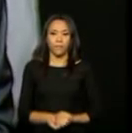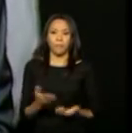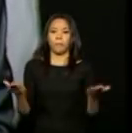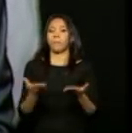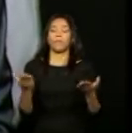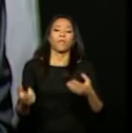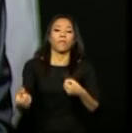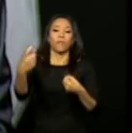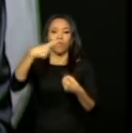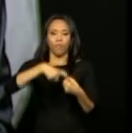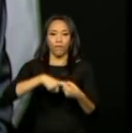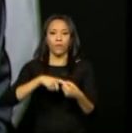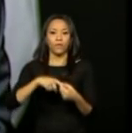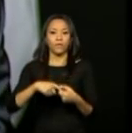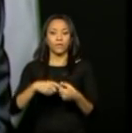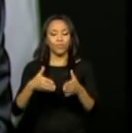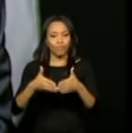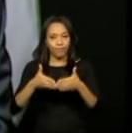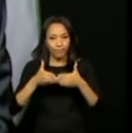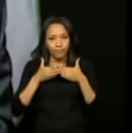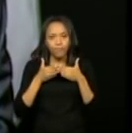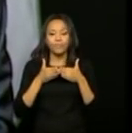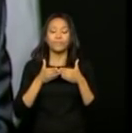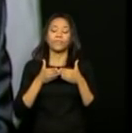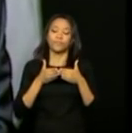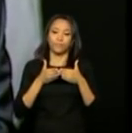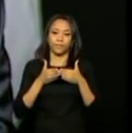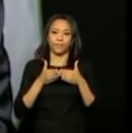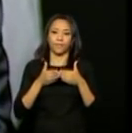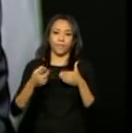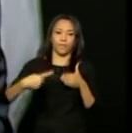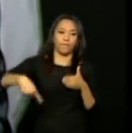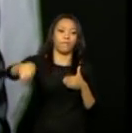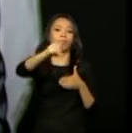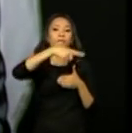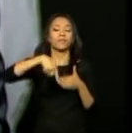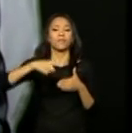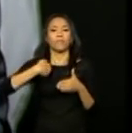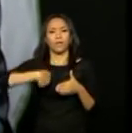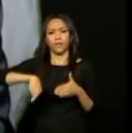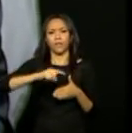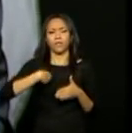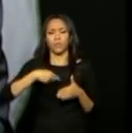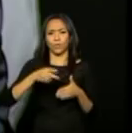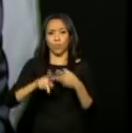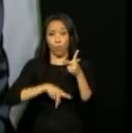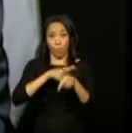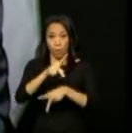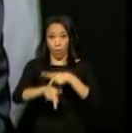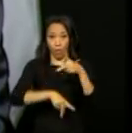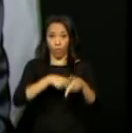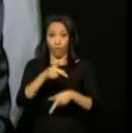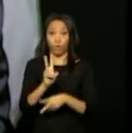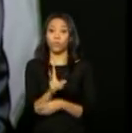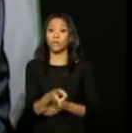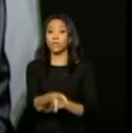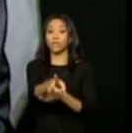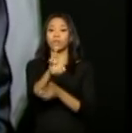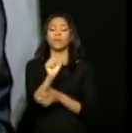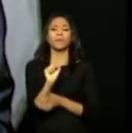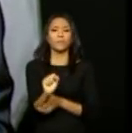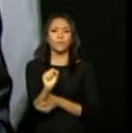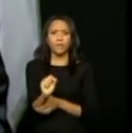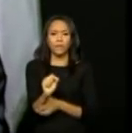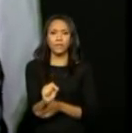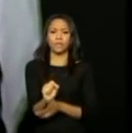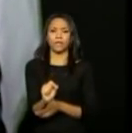Volto pedindo licença para andarilhar entre nosso povo, unindo esses